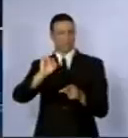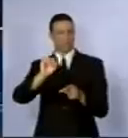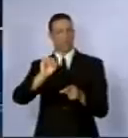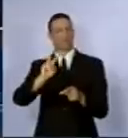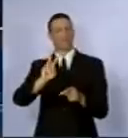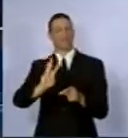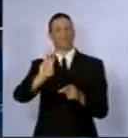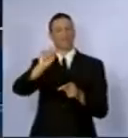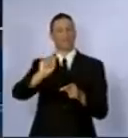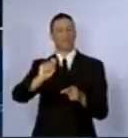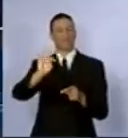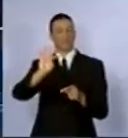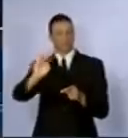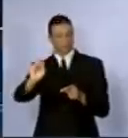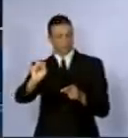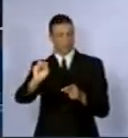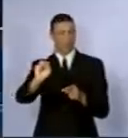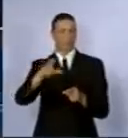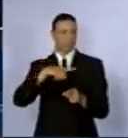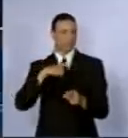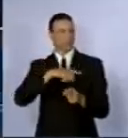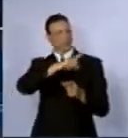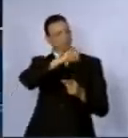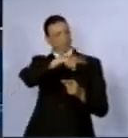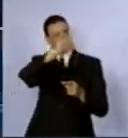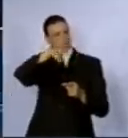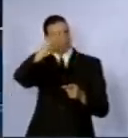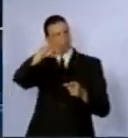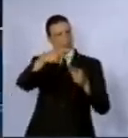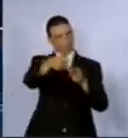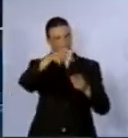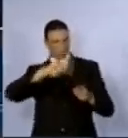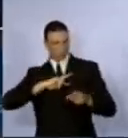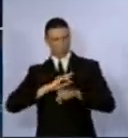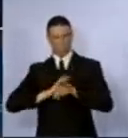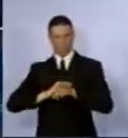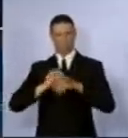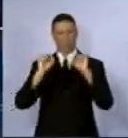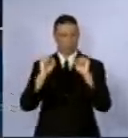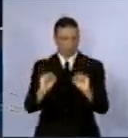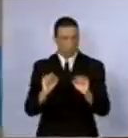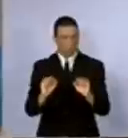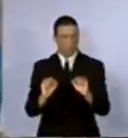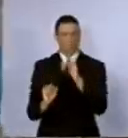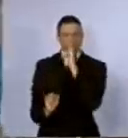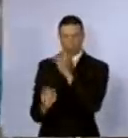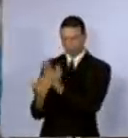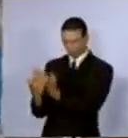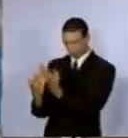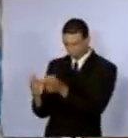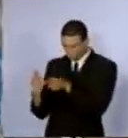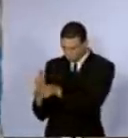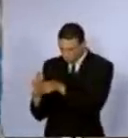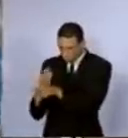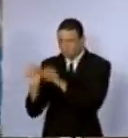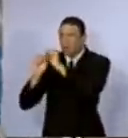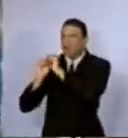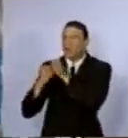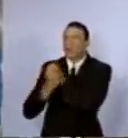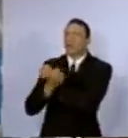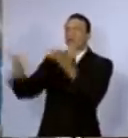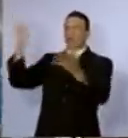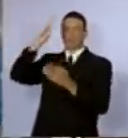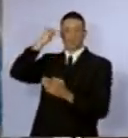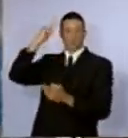Portanto, existem outras frequências também que causam doença. Um estudo bastante conhecido em